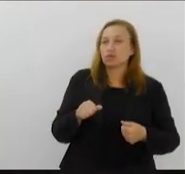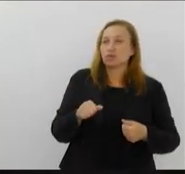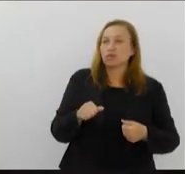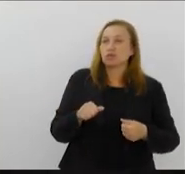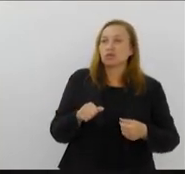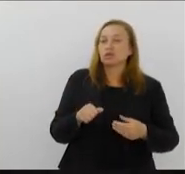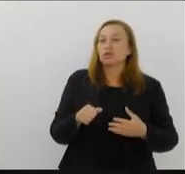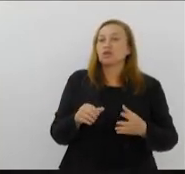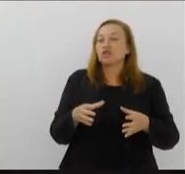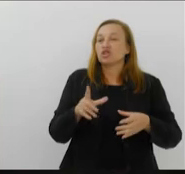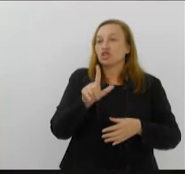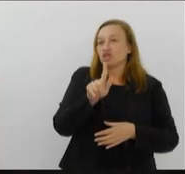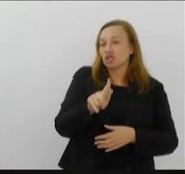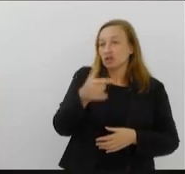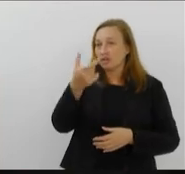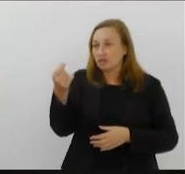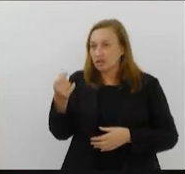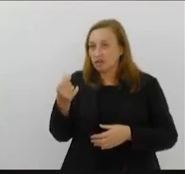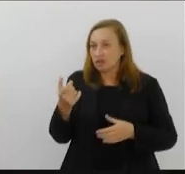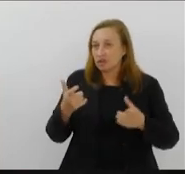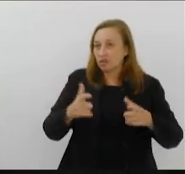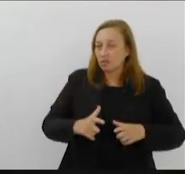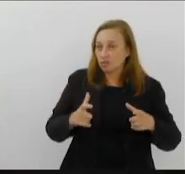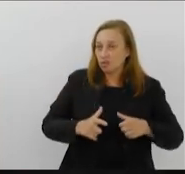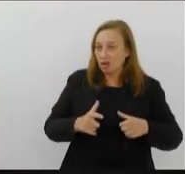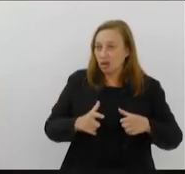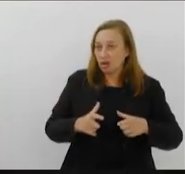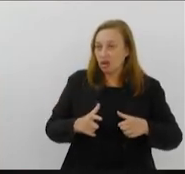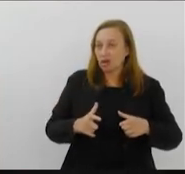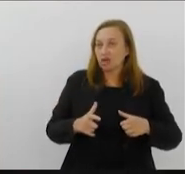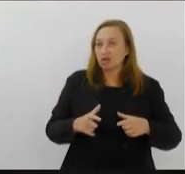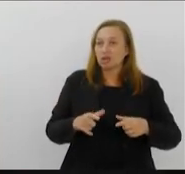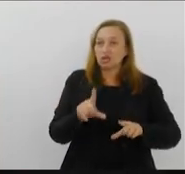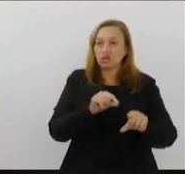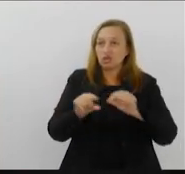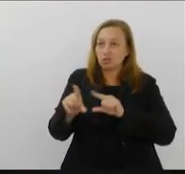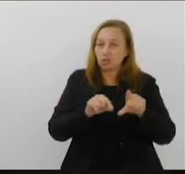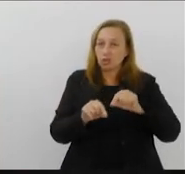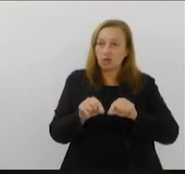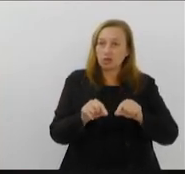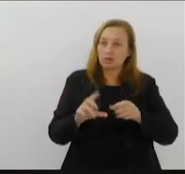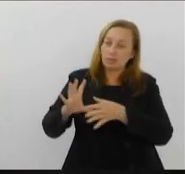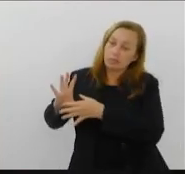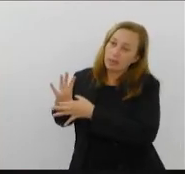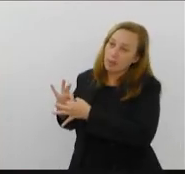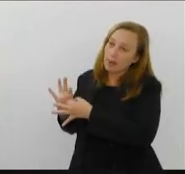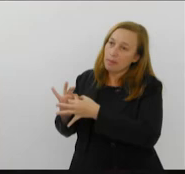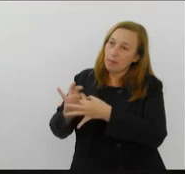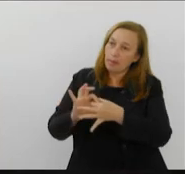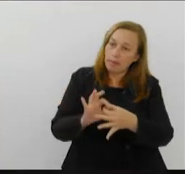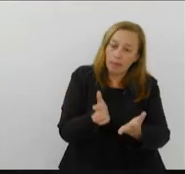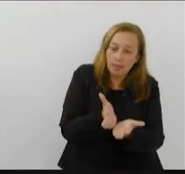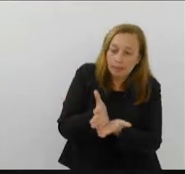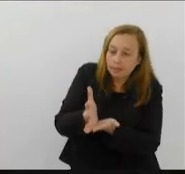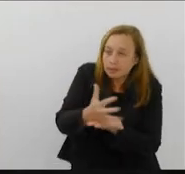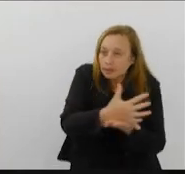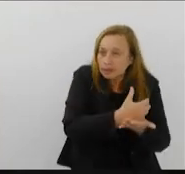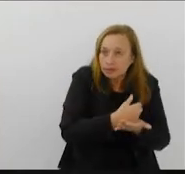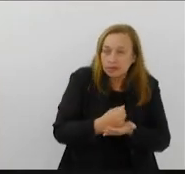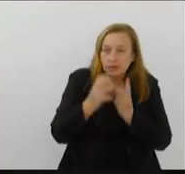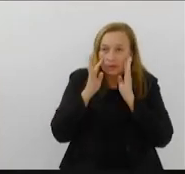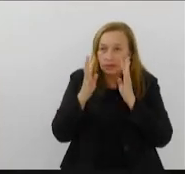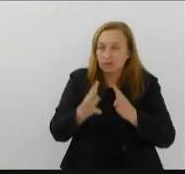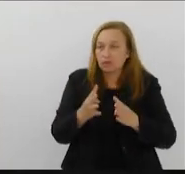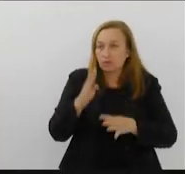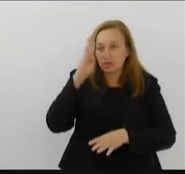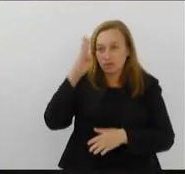G20 é um espaço onde, dentro dessa tomada de decisão, você tem alinhamentos através de dados, através da atenção dos